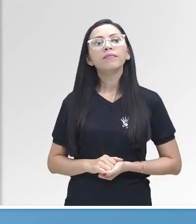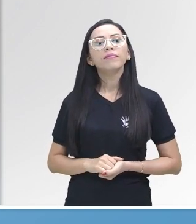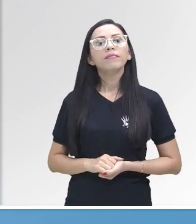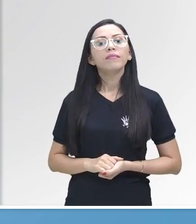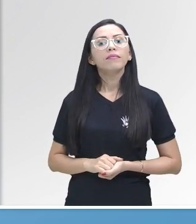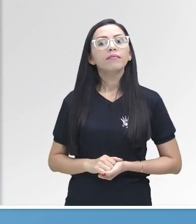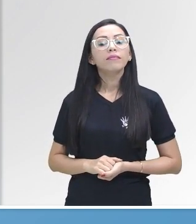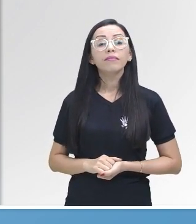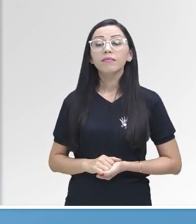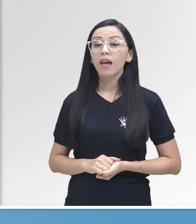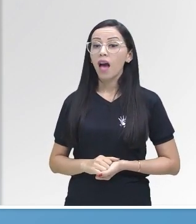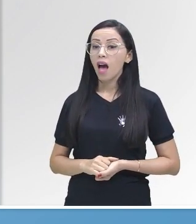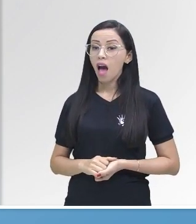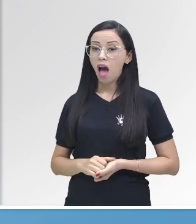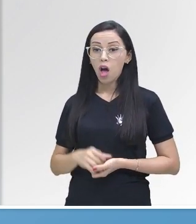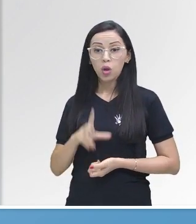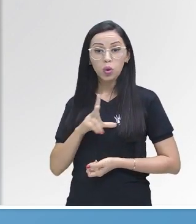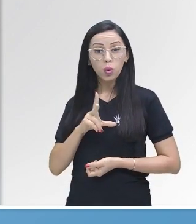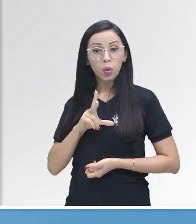Nossa, a aula acabou?